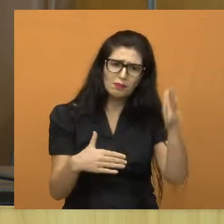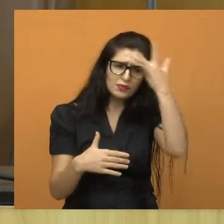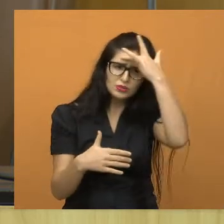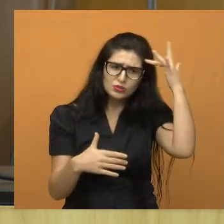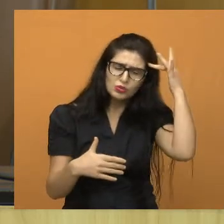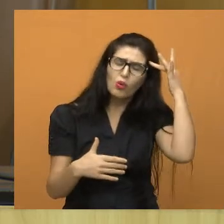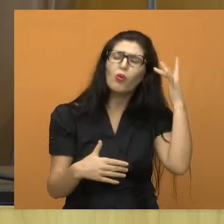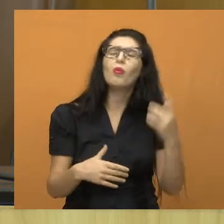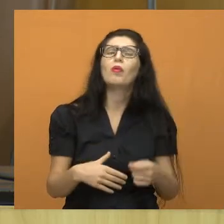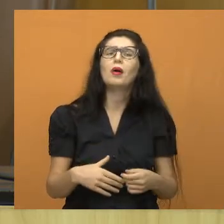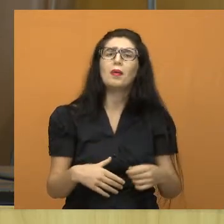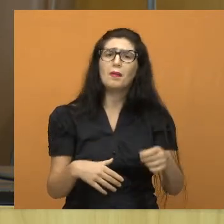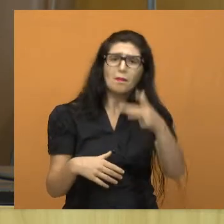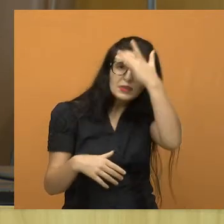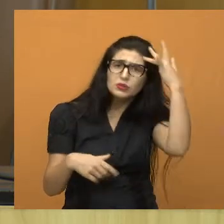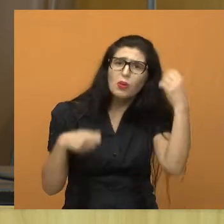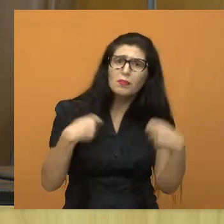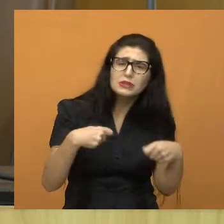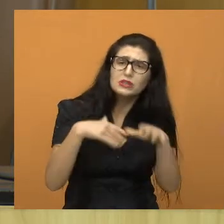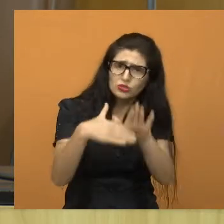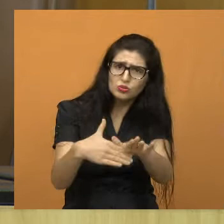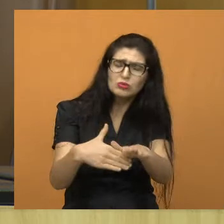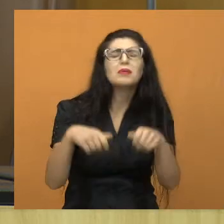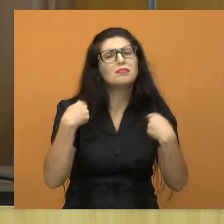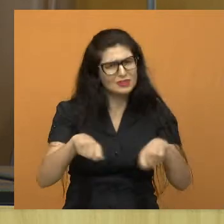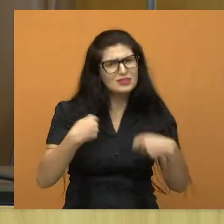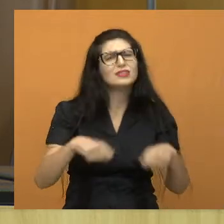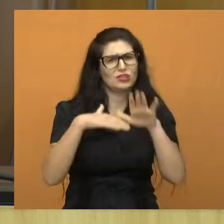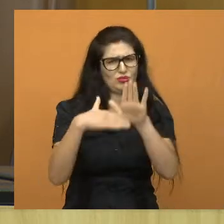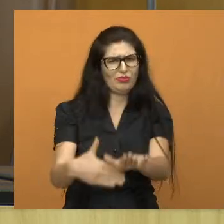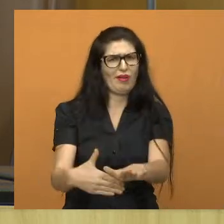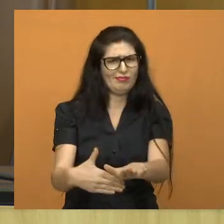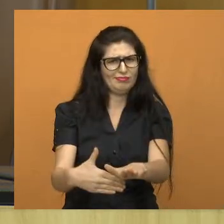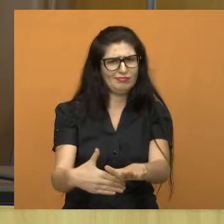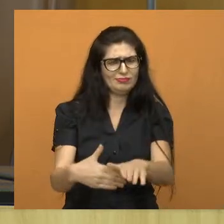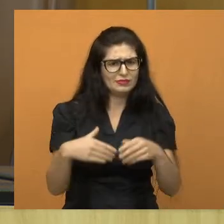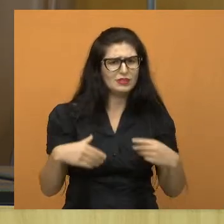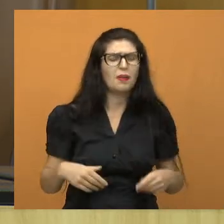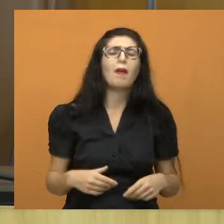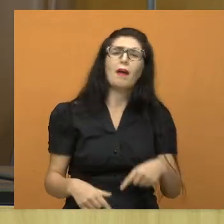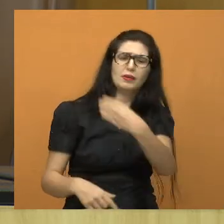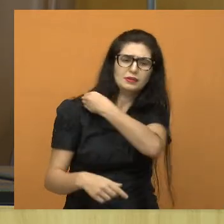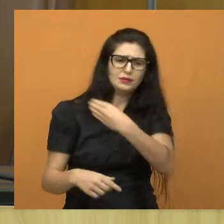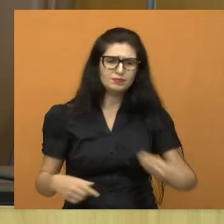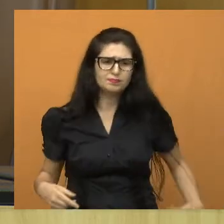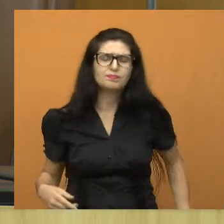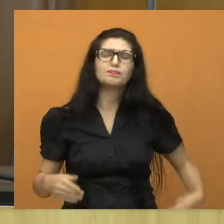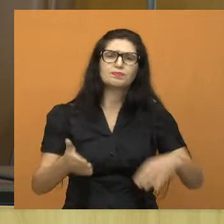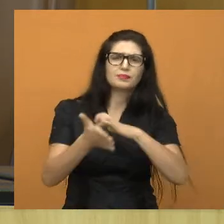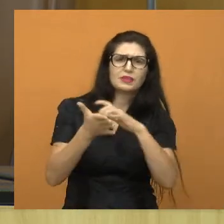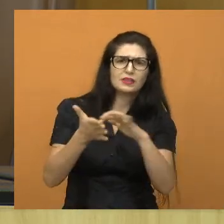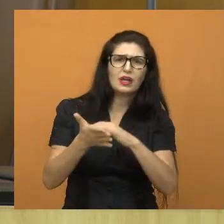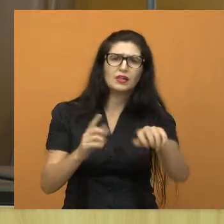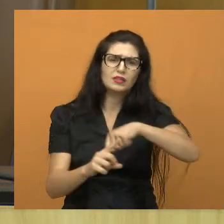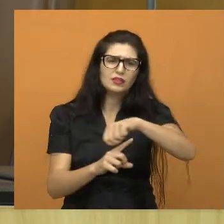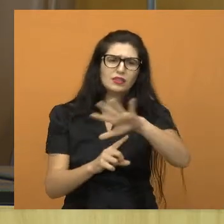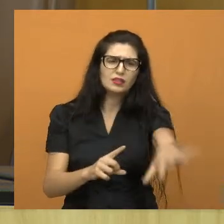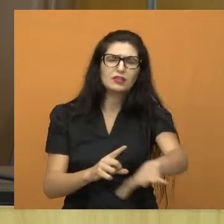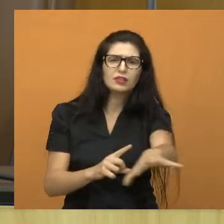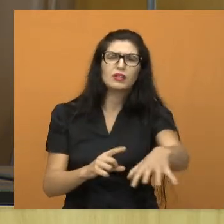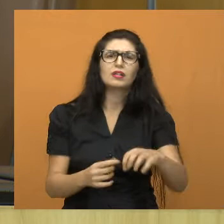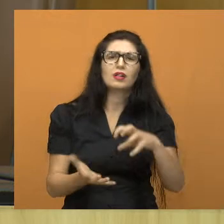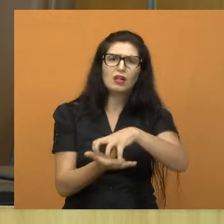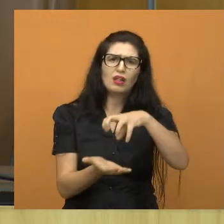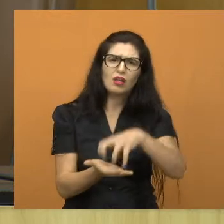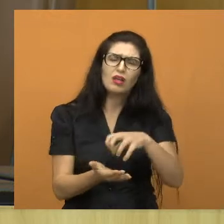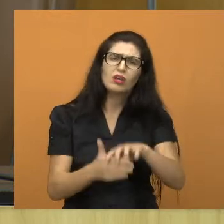pessoa que dela necessitar. Então, hoje, para que vocês tenham conhecimento, no poder público, a Secretaria de Assistência Social tem os CRAS, que são Centros